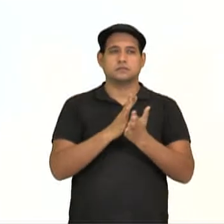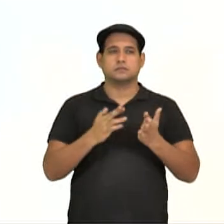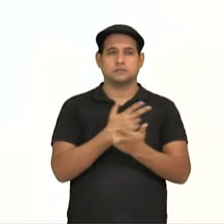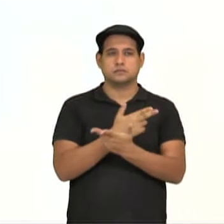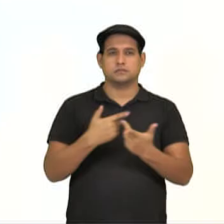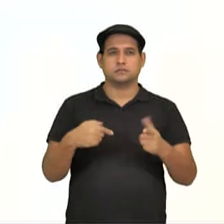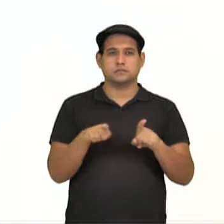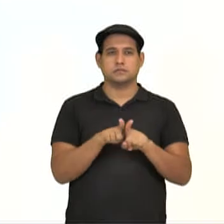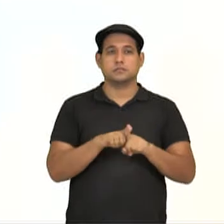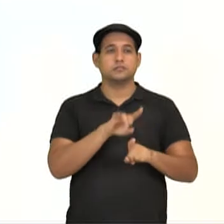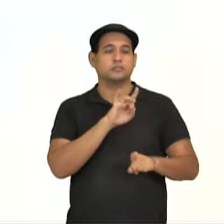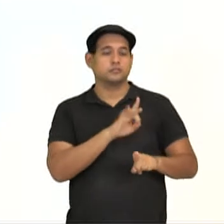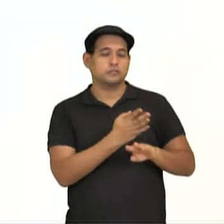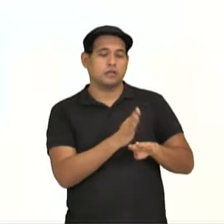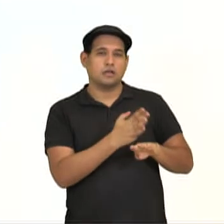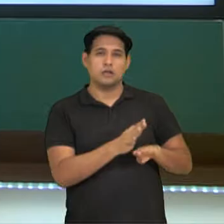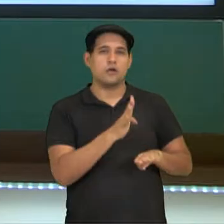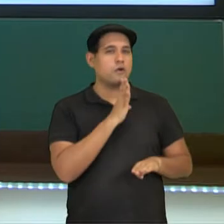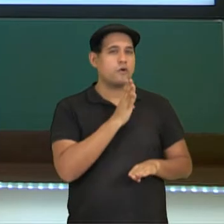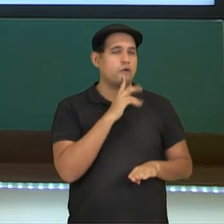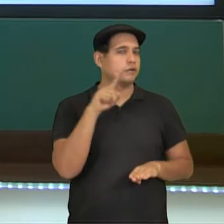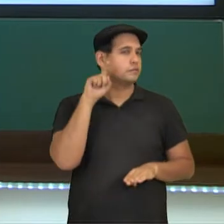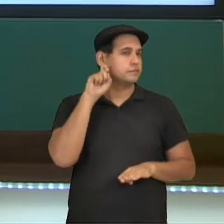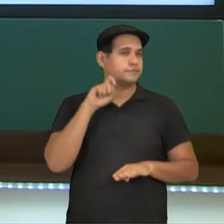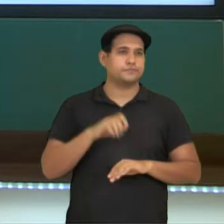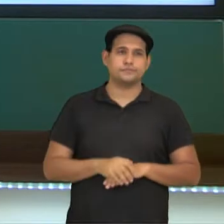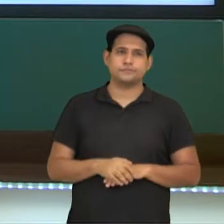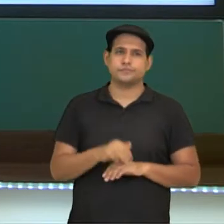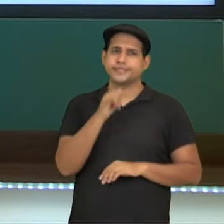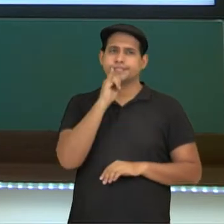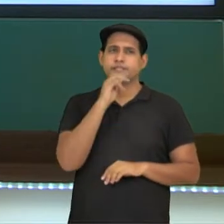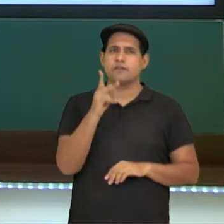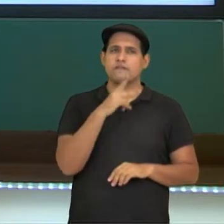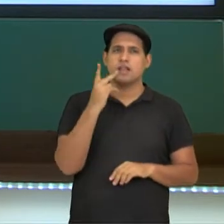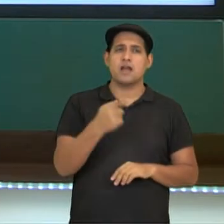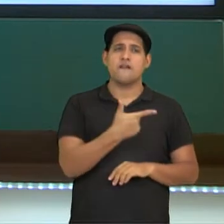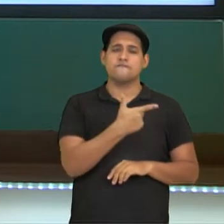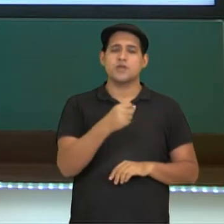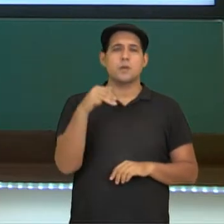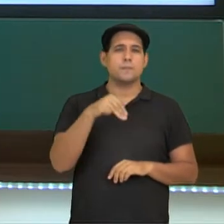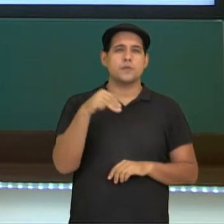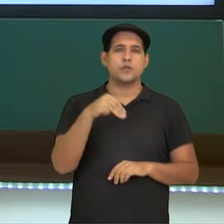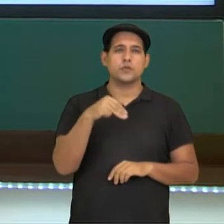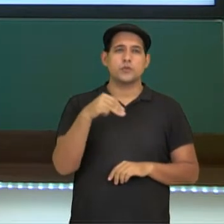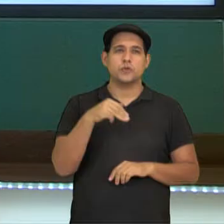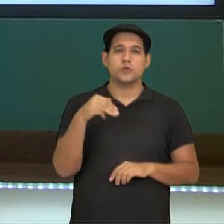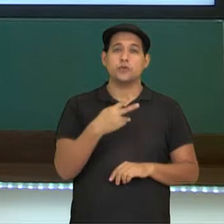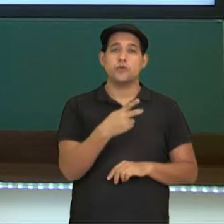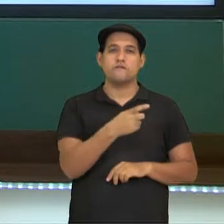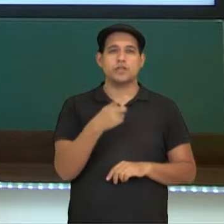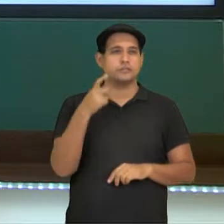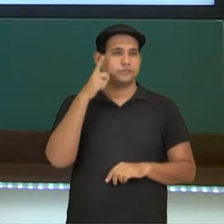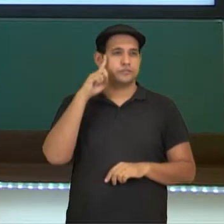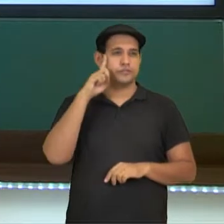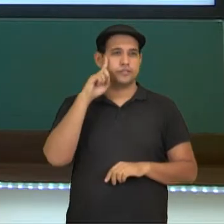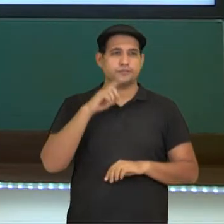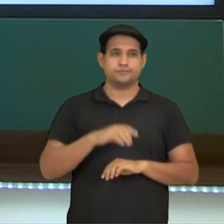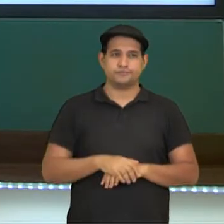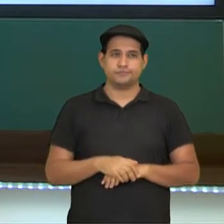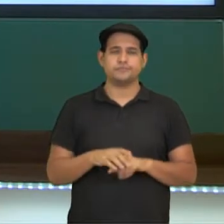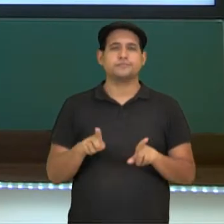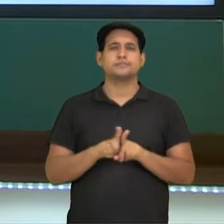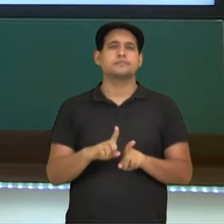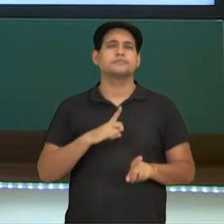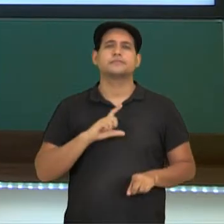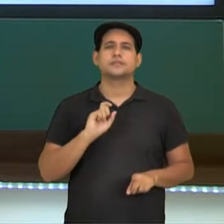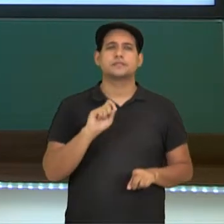benefício e que só esse praticante conhece esse som. Ela vai repetir 20 minutos 2 vezes ao dia. E daí nós